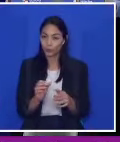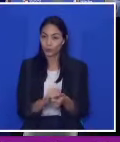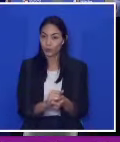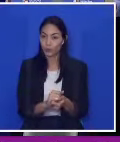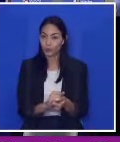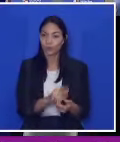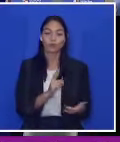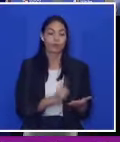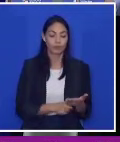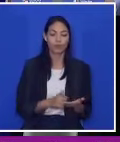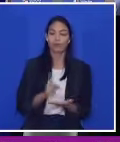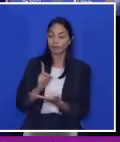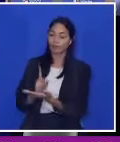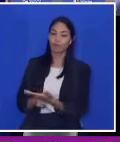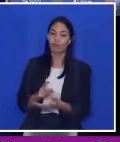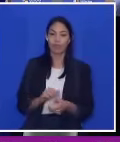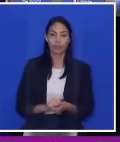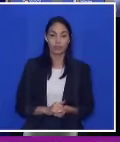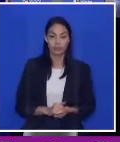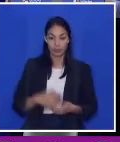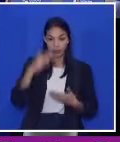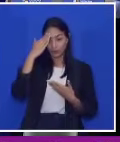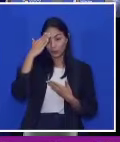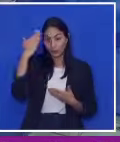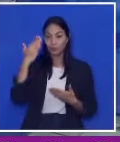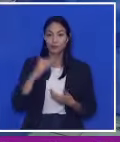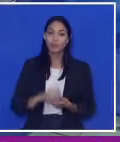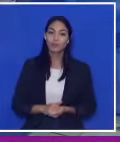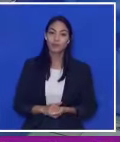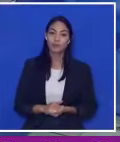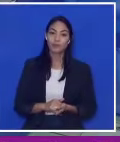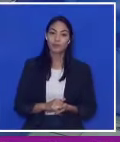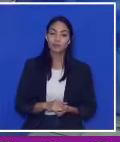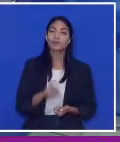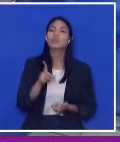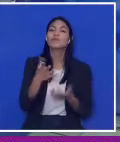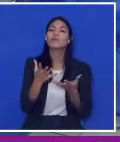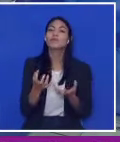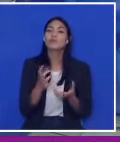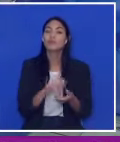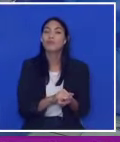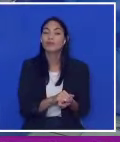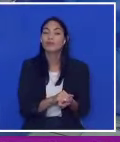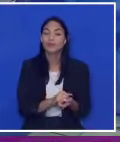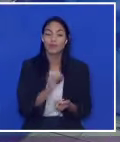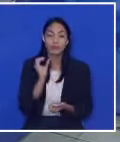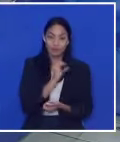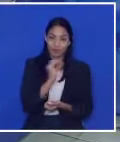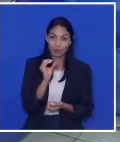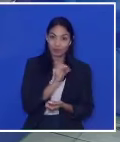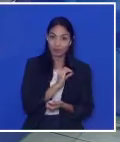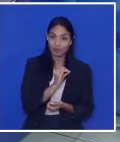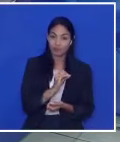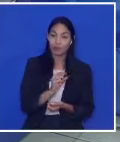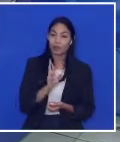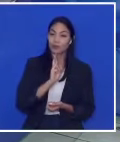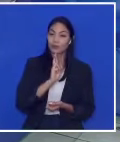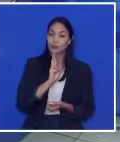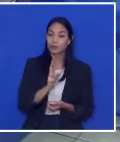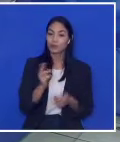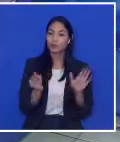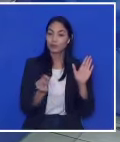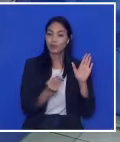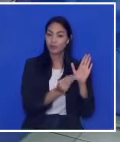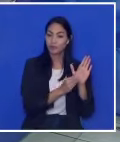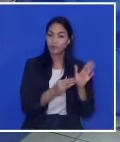confirmam? Sim, confirmo. Sim, confirmo. Obrigado. Era o que você esperava? Logo após a apuração, todos